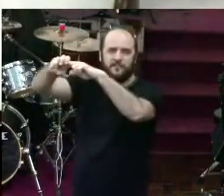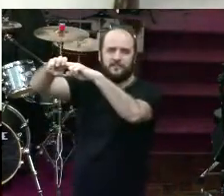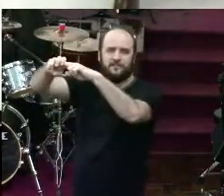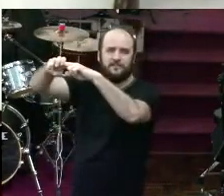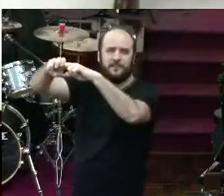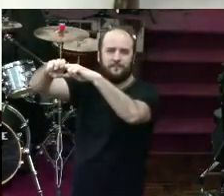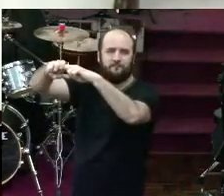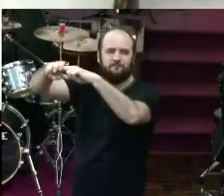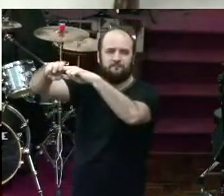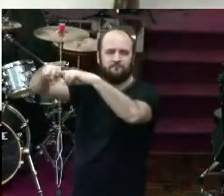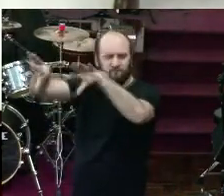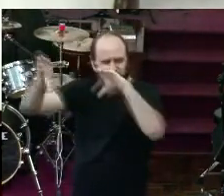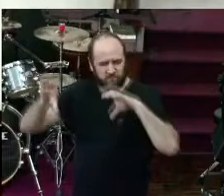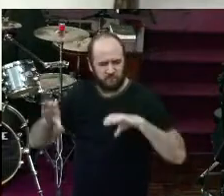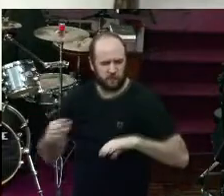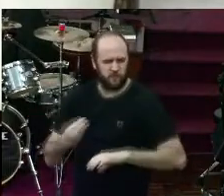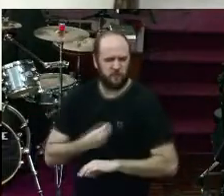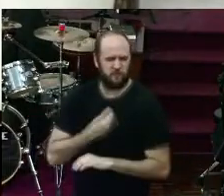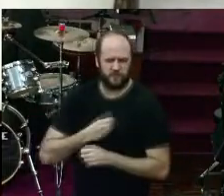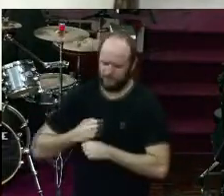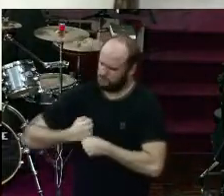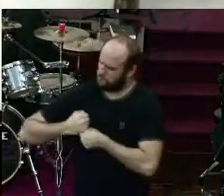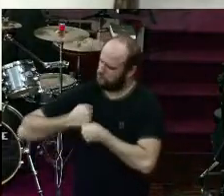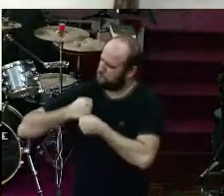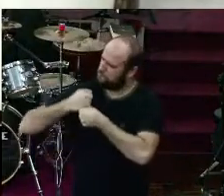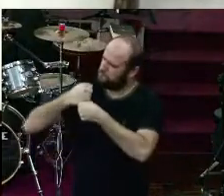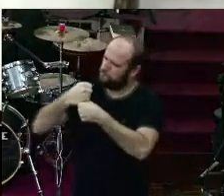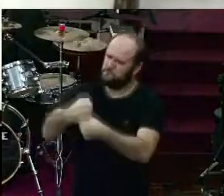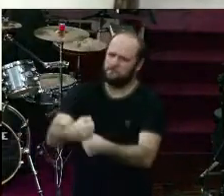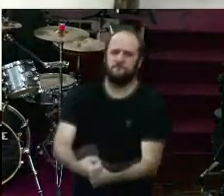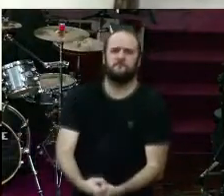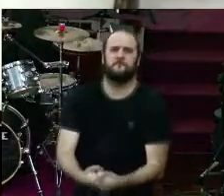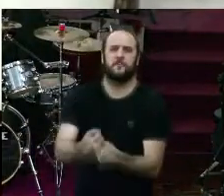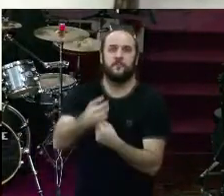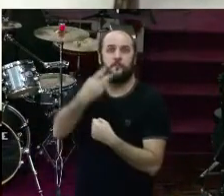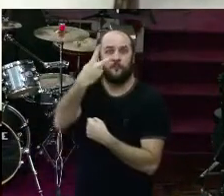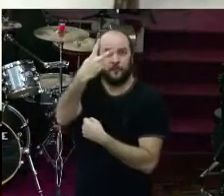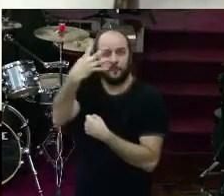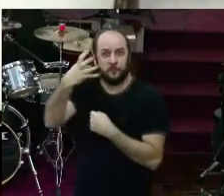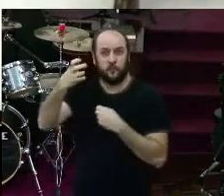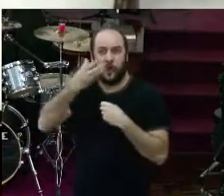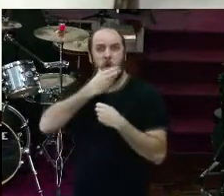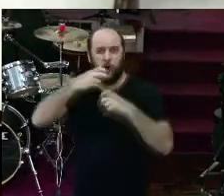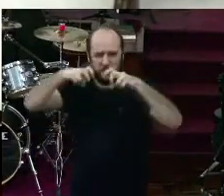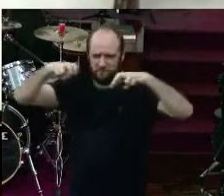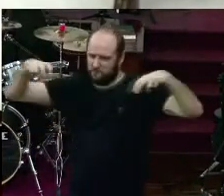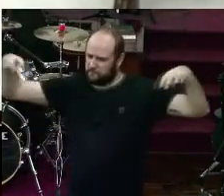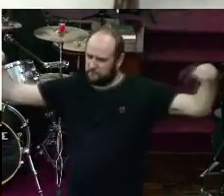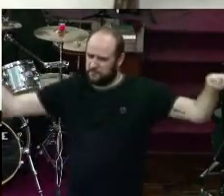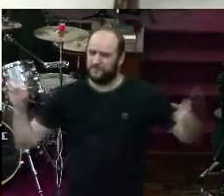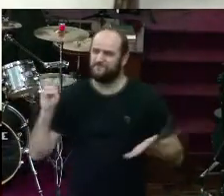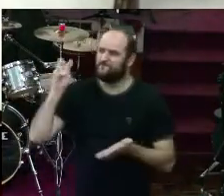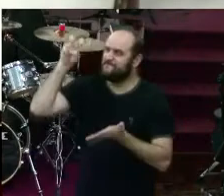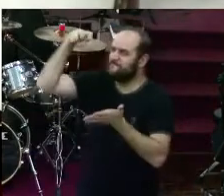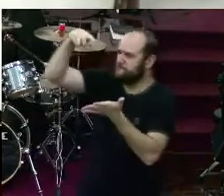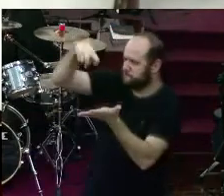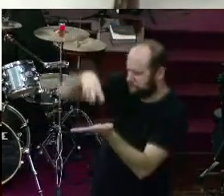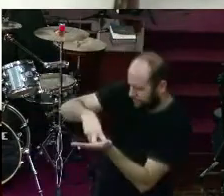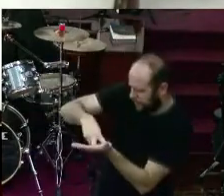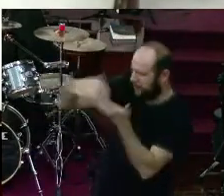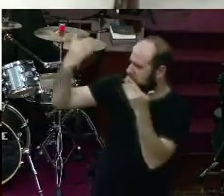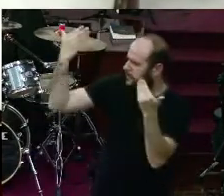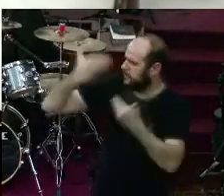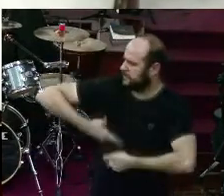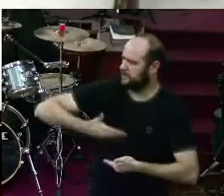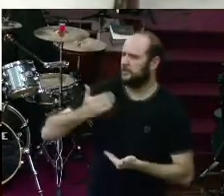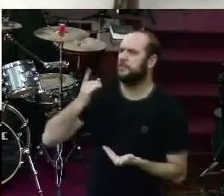trono, ao que vive pelos séculos dos séculos, os 24 anciãos prostrar-se-ão diante daquele que se encontra sentado